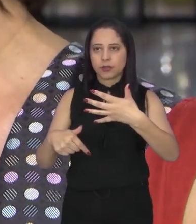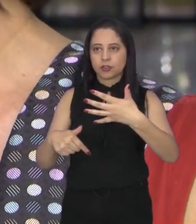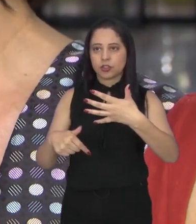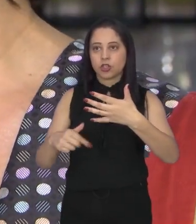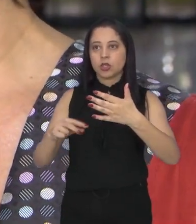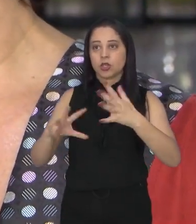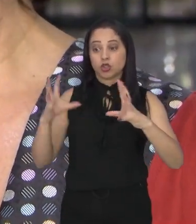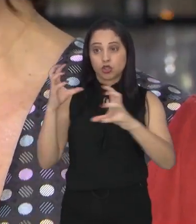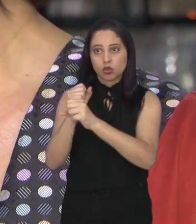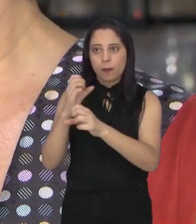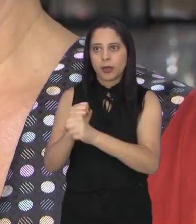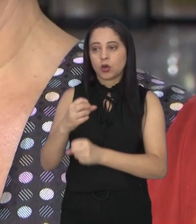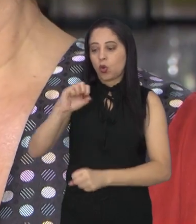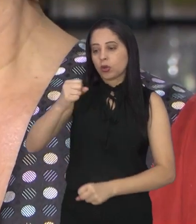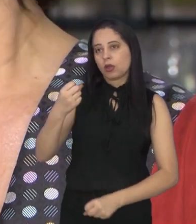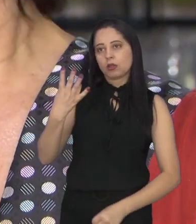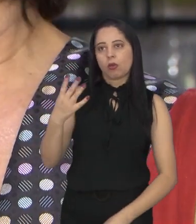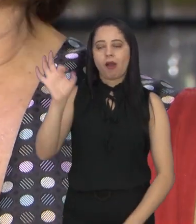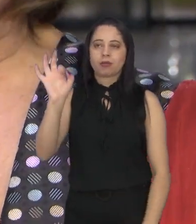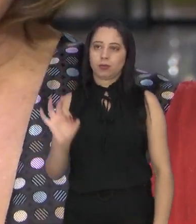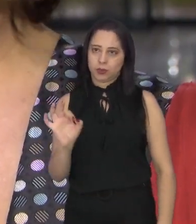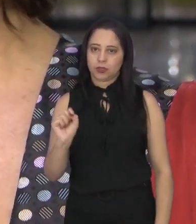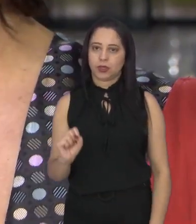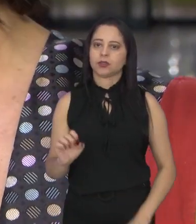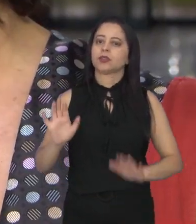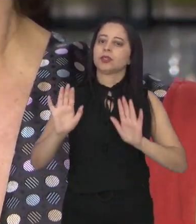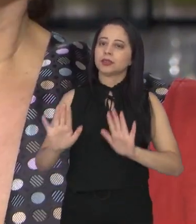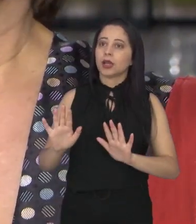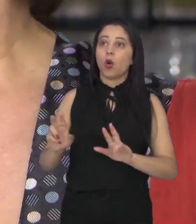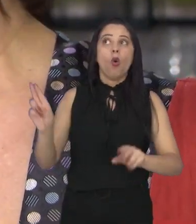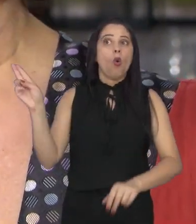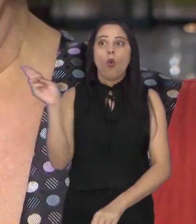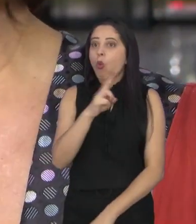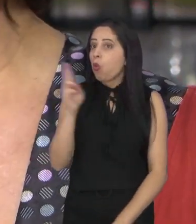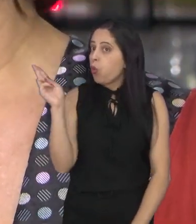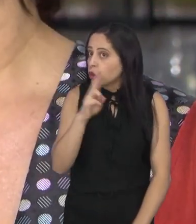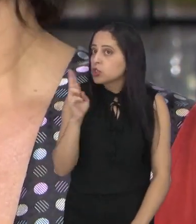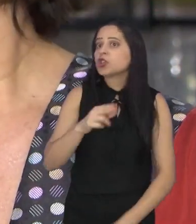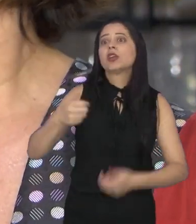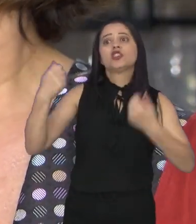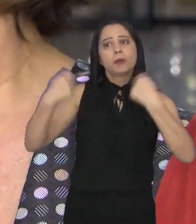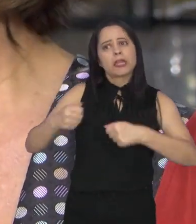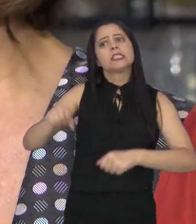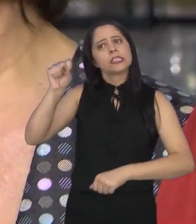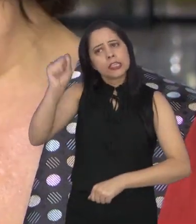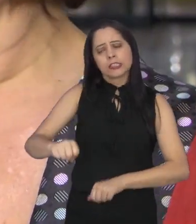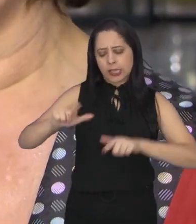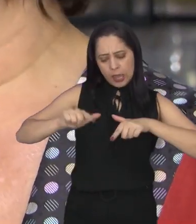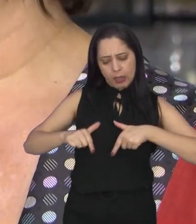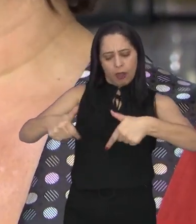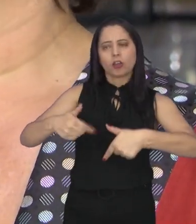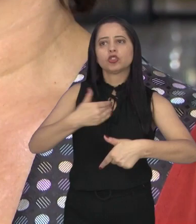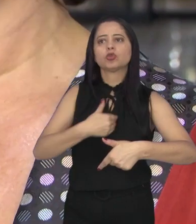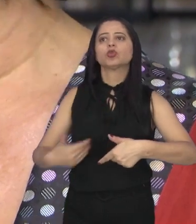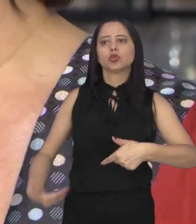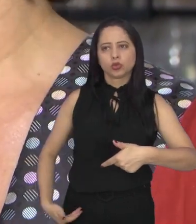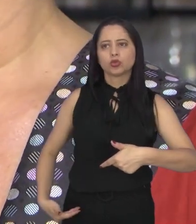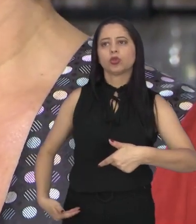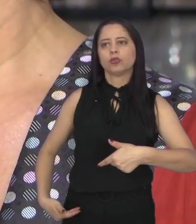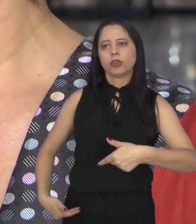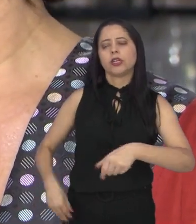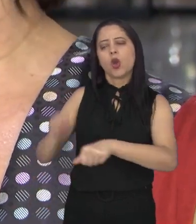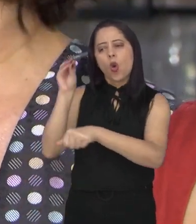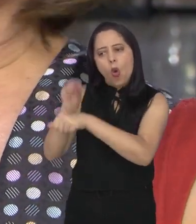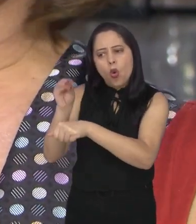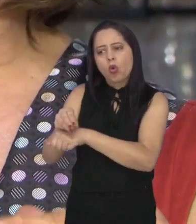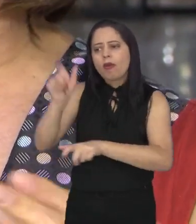aumento de 84%. Então é necessário, urgente, né, ter políticas públicas para